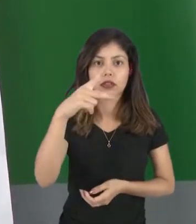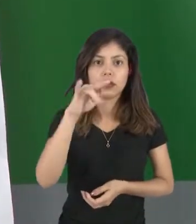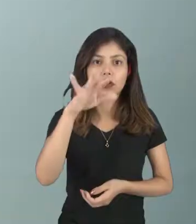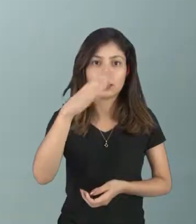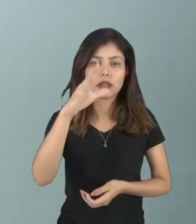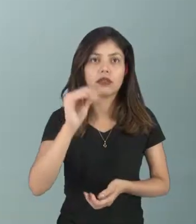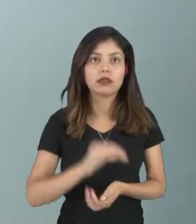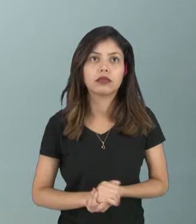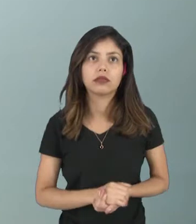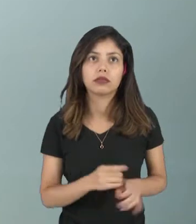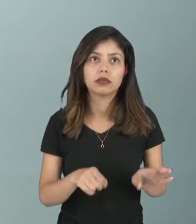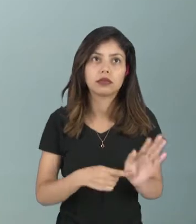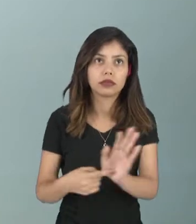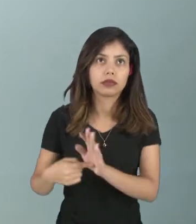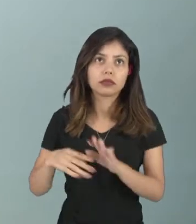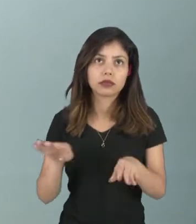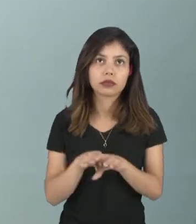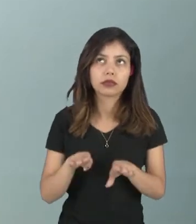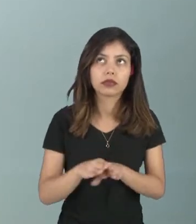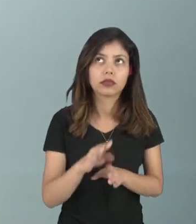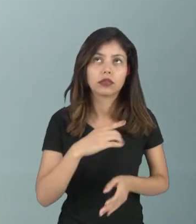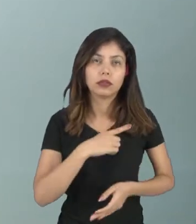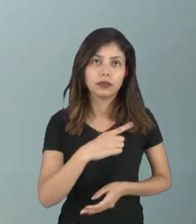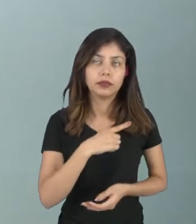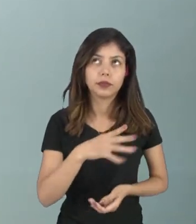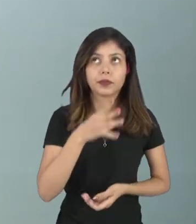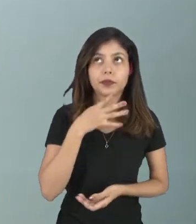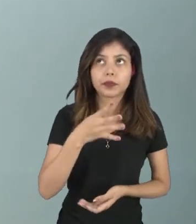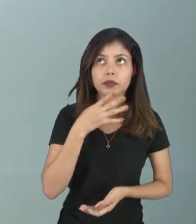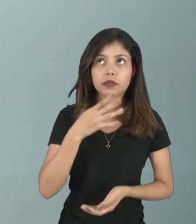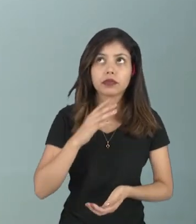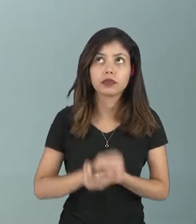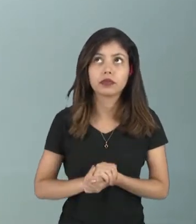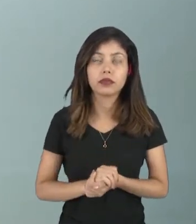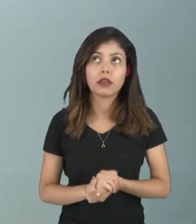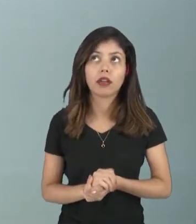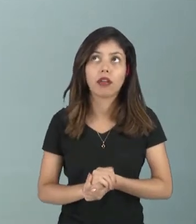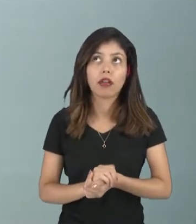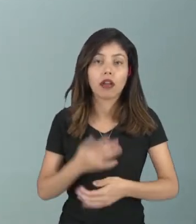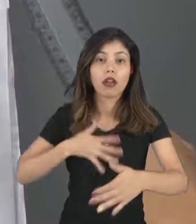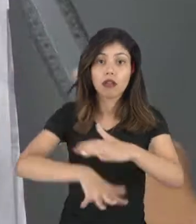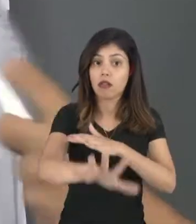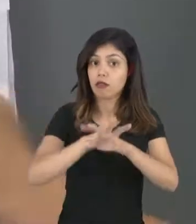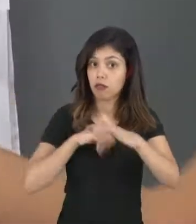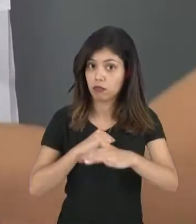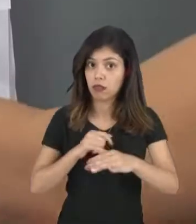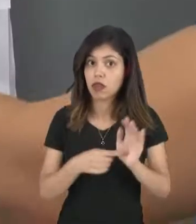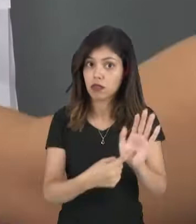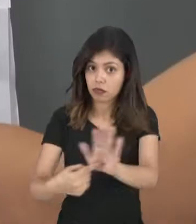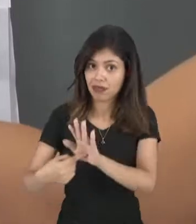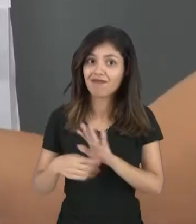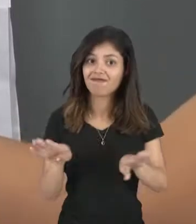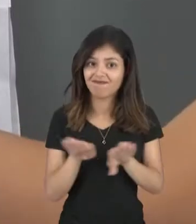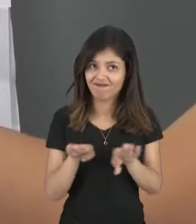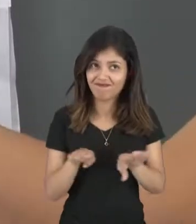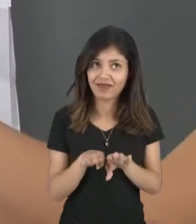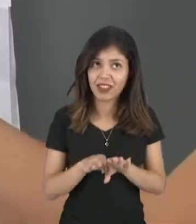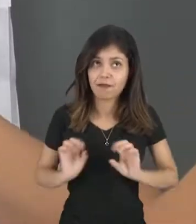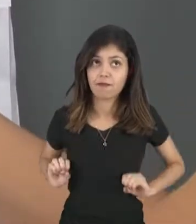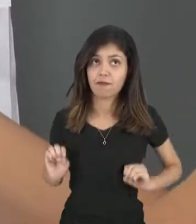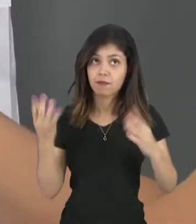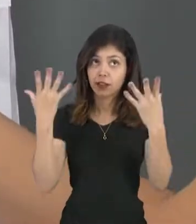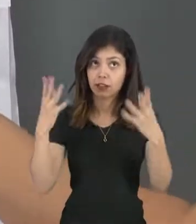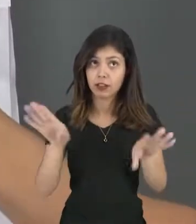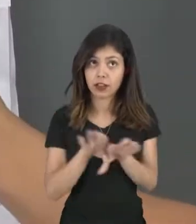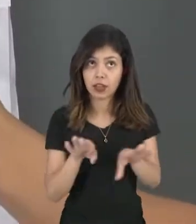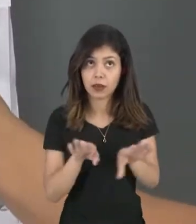culpa. Minha cidade, apesar de muito conhecida no estado por ser uma cidade polo, por suas festas e vaquejadas e